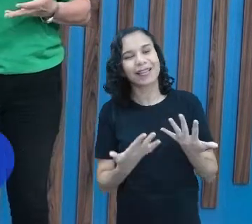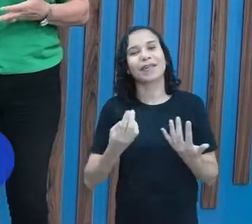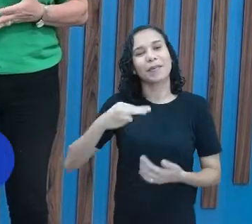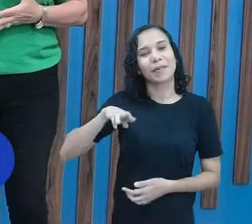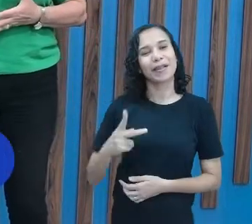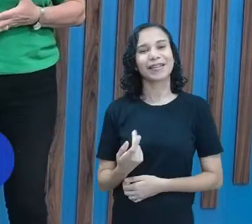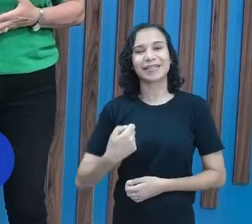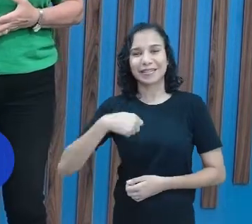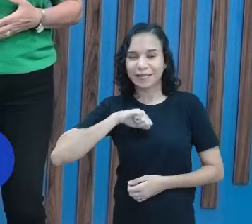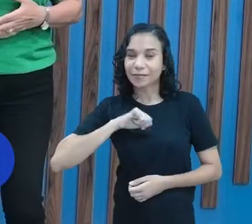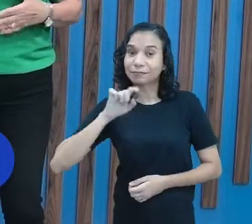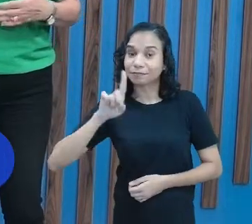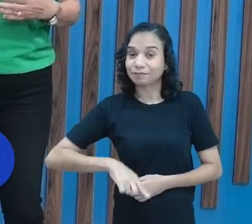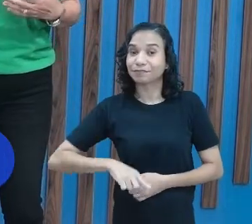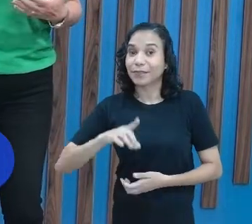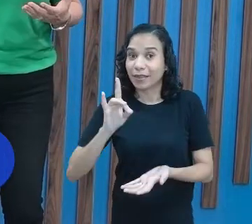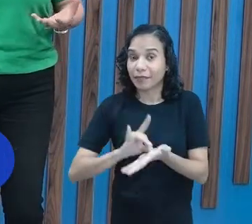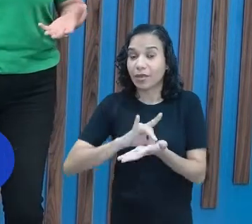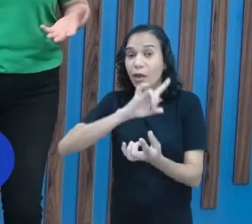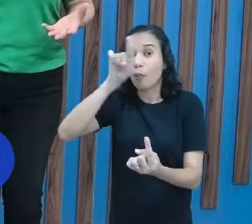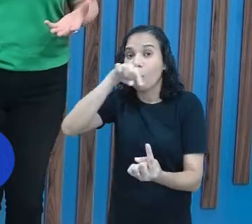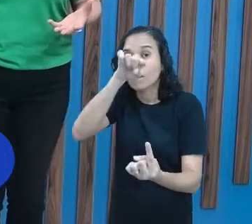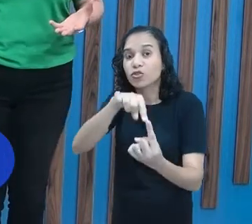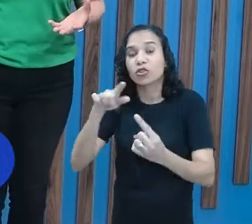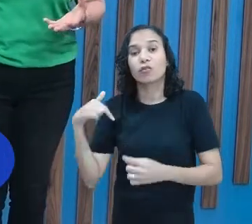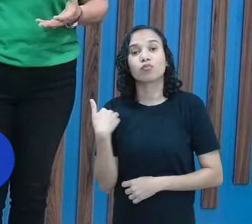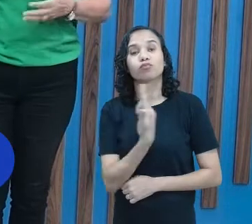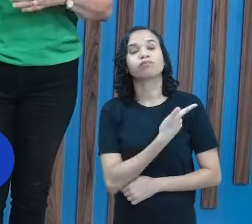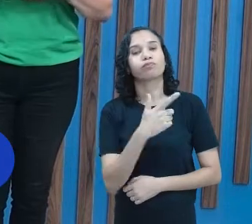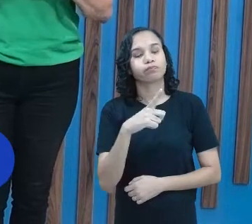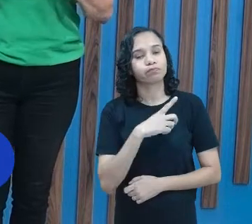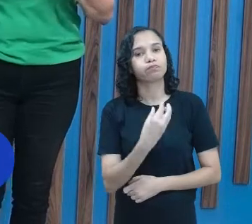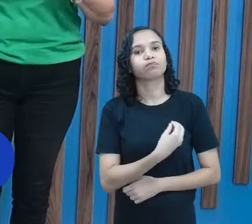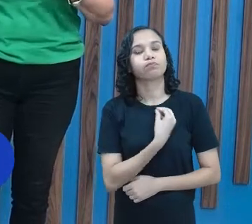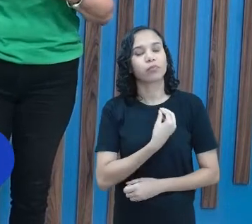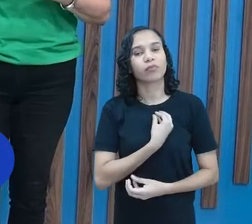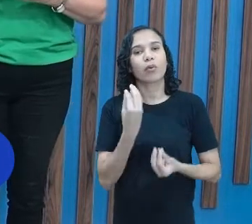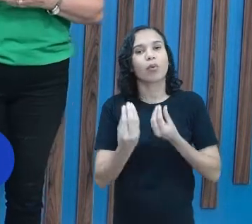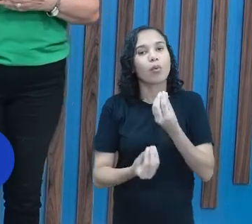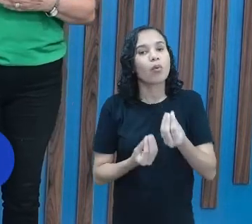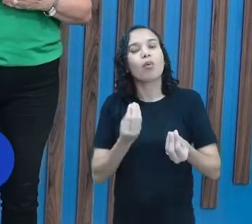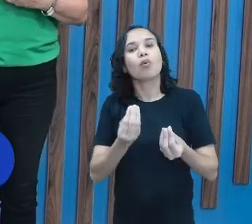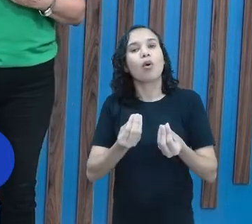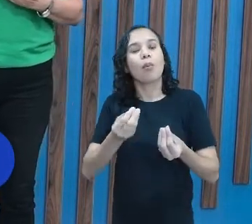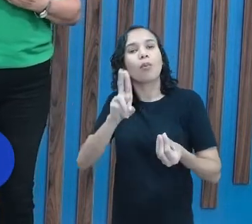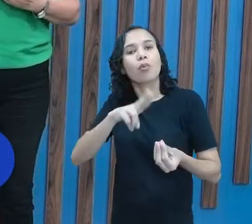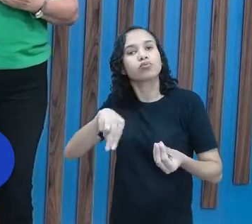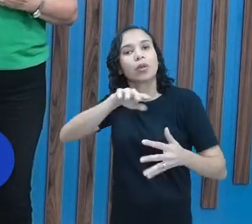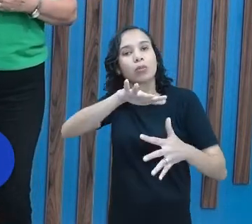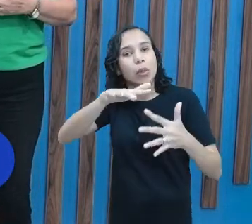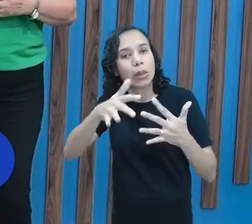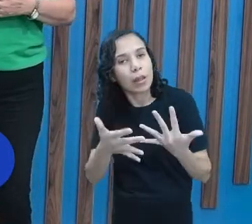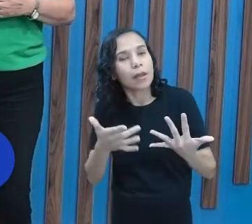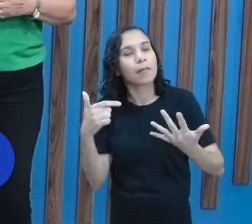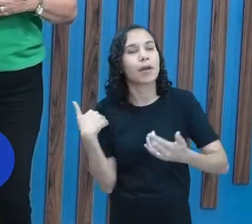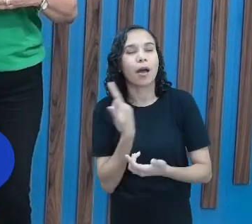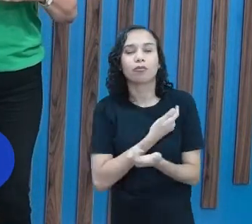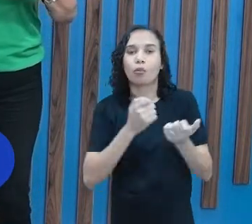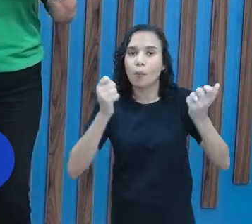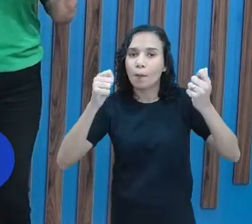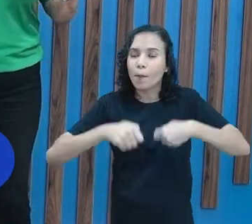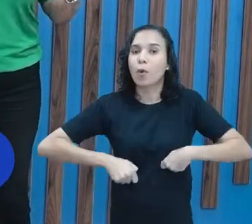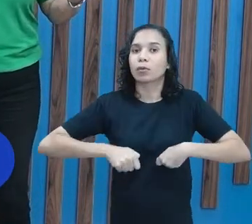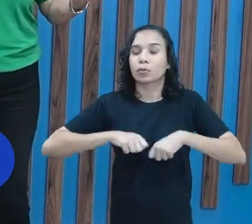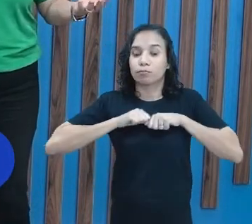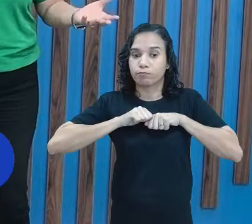intérprete de Libras, e um grande objetivo que nós temos que com essa transmissão da linguagem de Libras, nós possamos